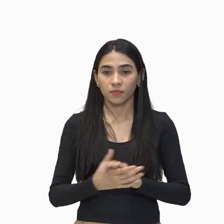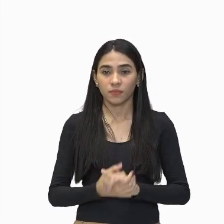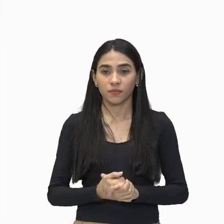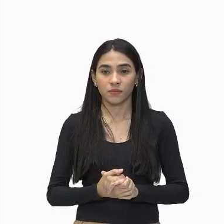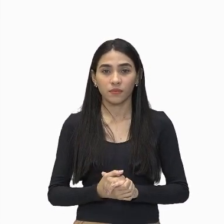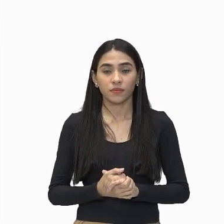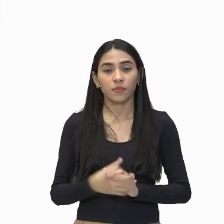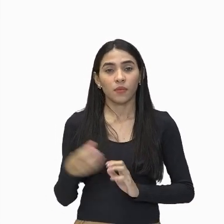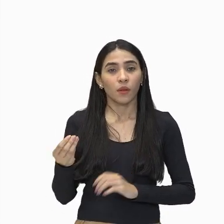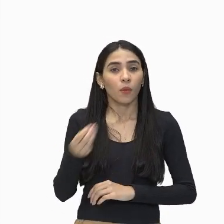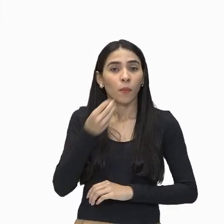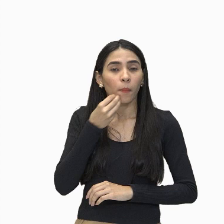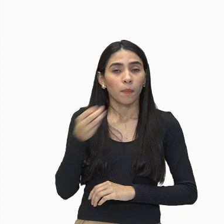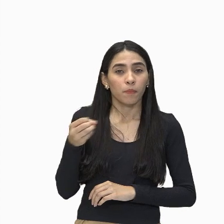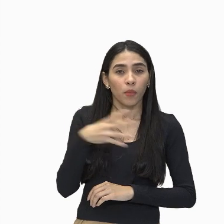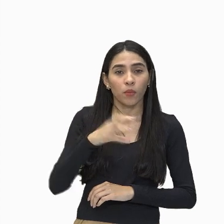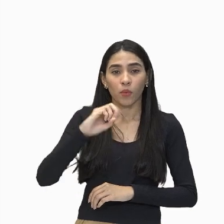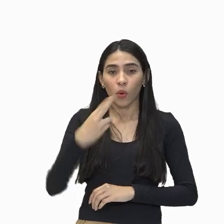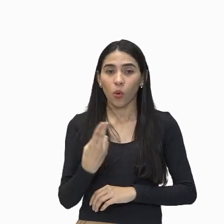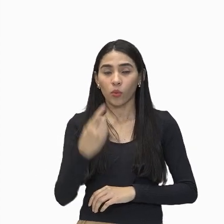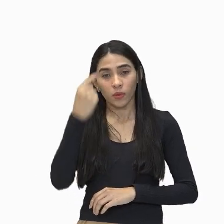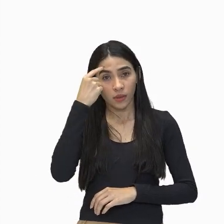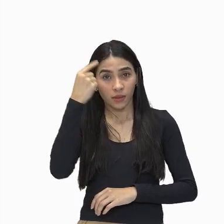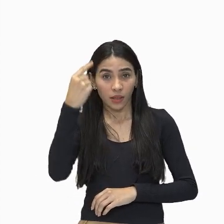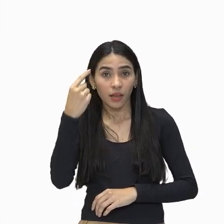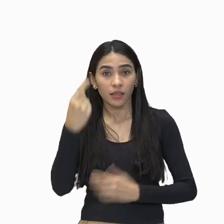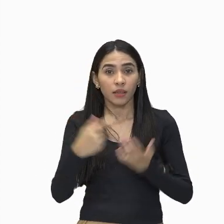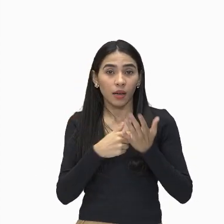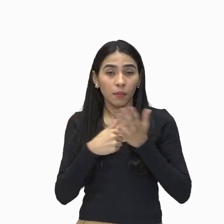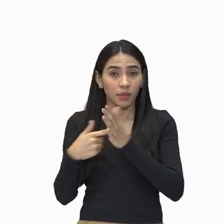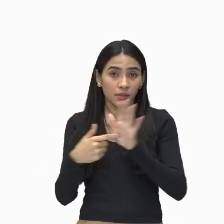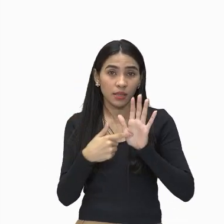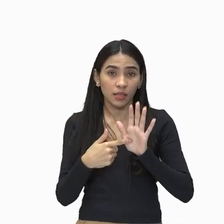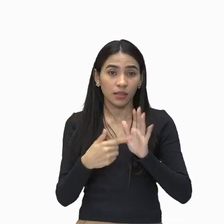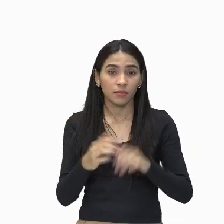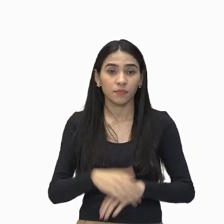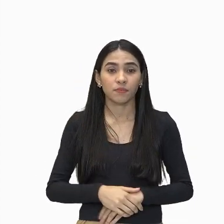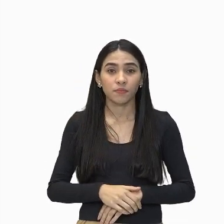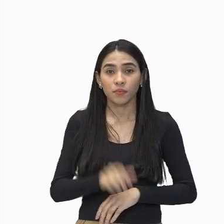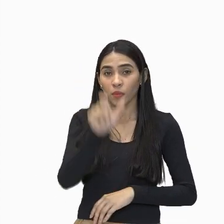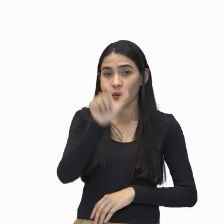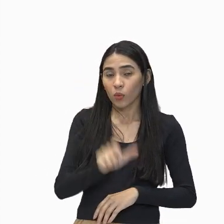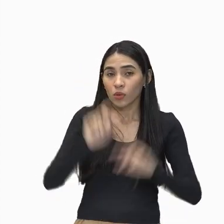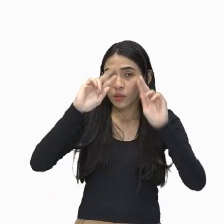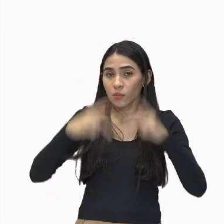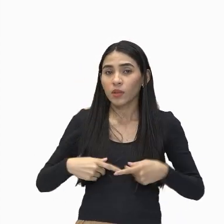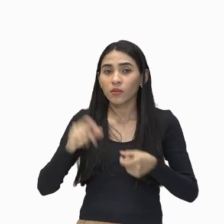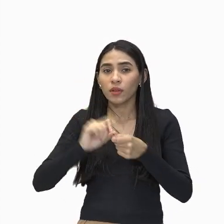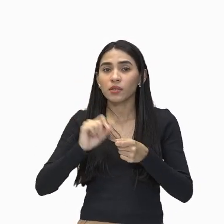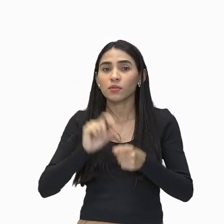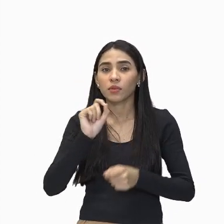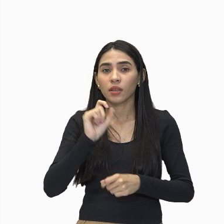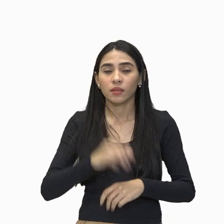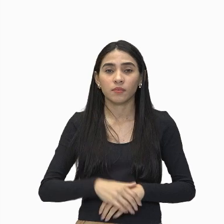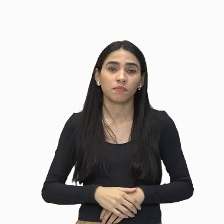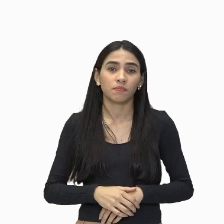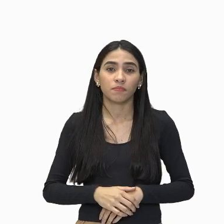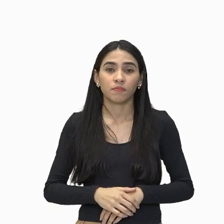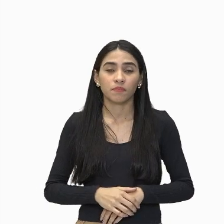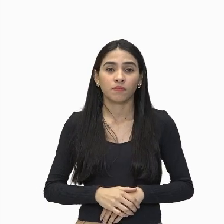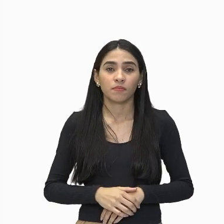nova oportunidade ou uma ideia aparece, esse indivíduo, o que ele faz? Acabei de falar. O que ele